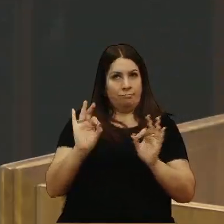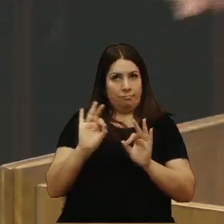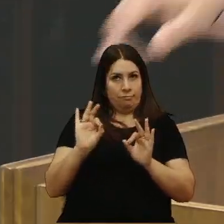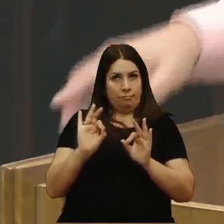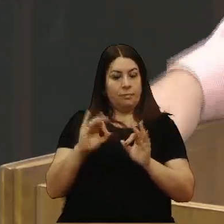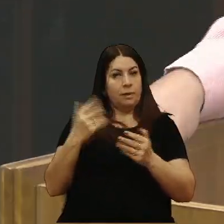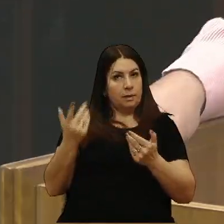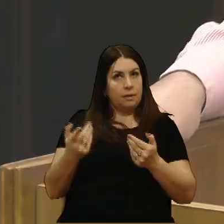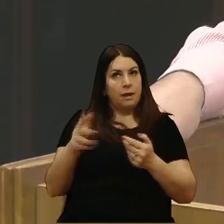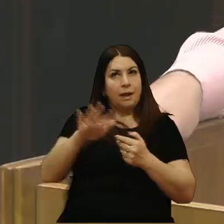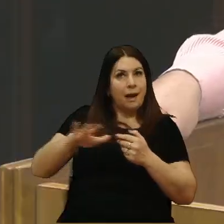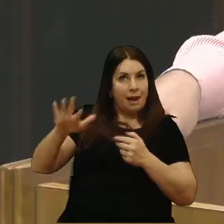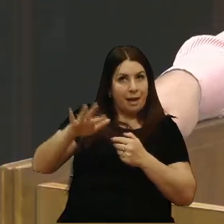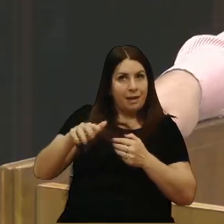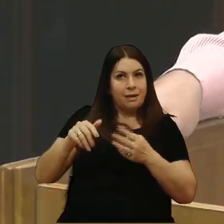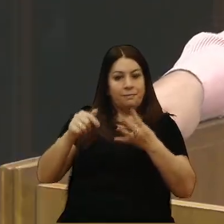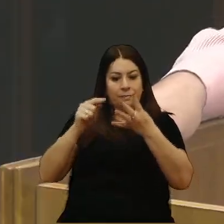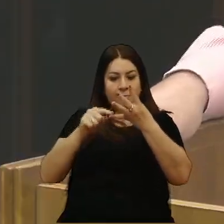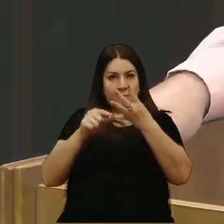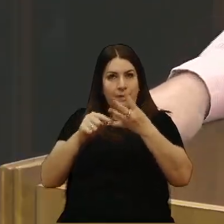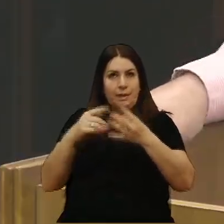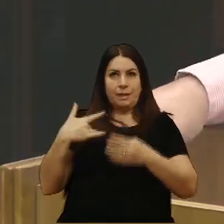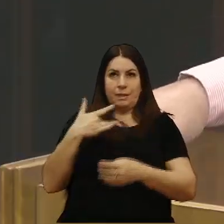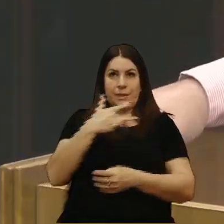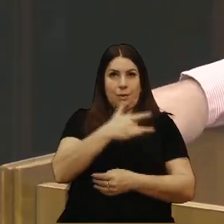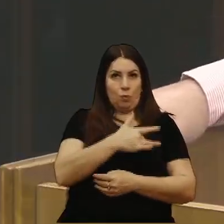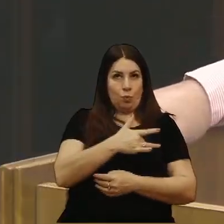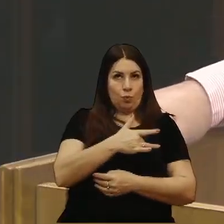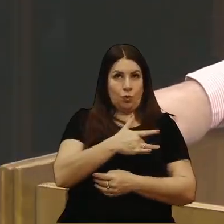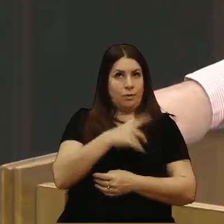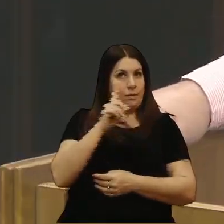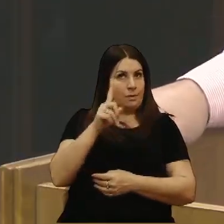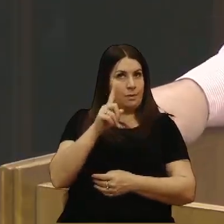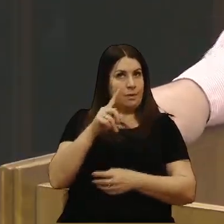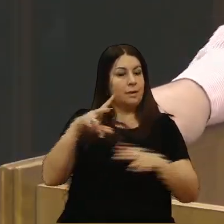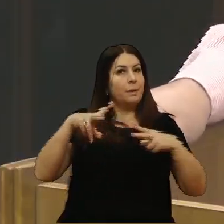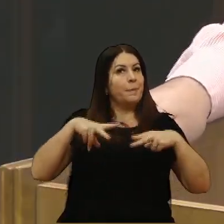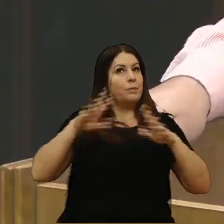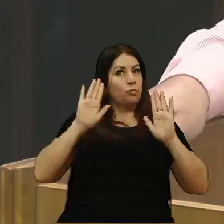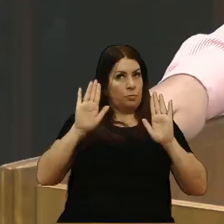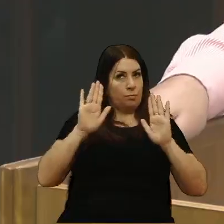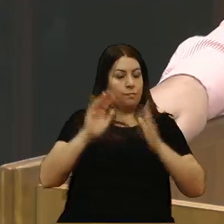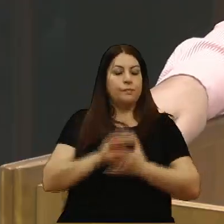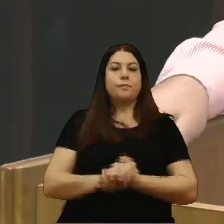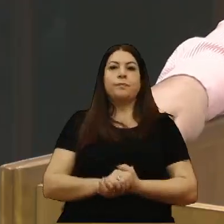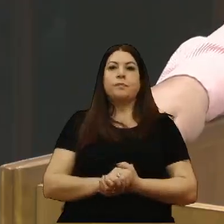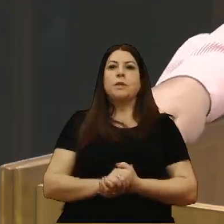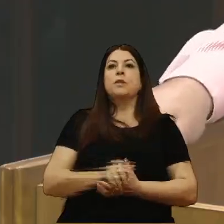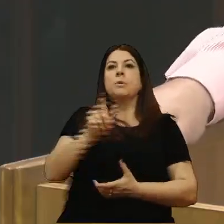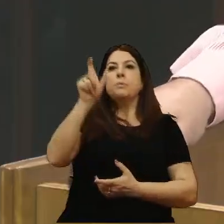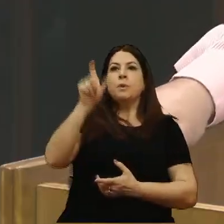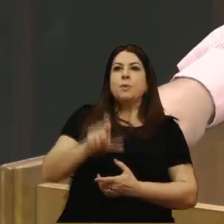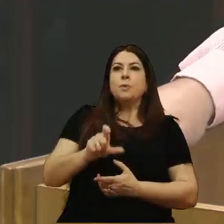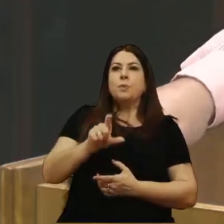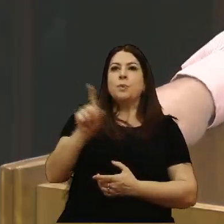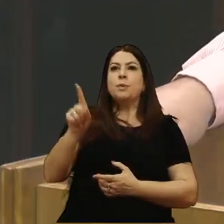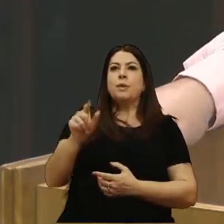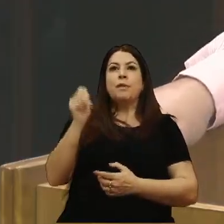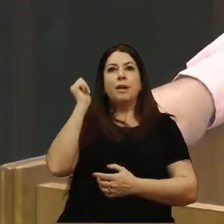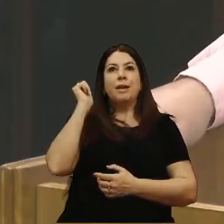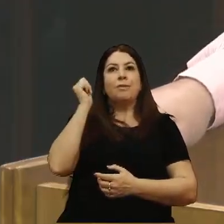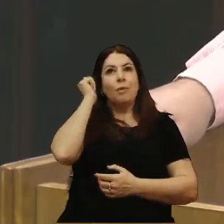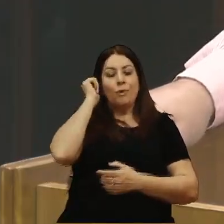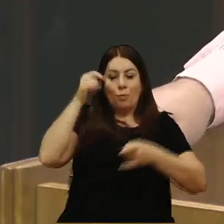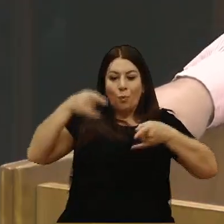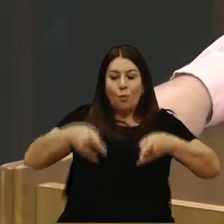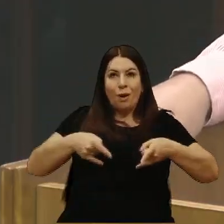por fim, na área da saúde do nosso município. Vejam, na área da saúde privada, uma pessoa que estava num quarto da